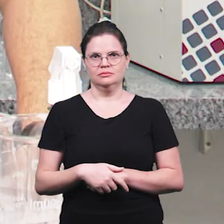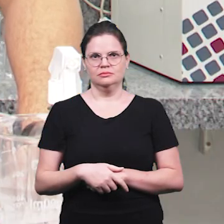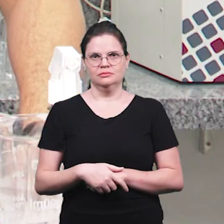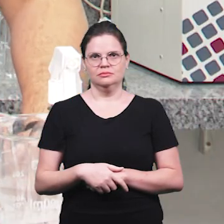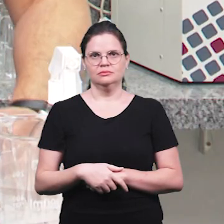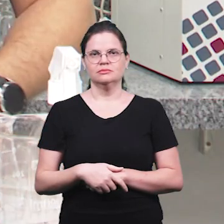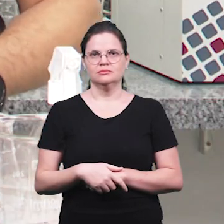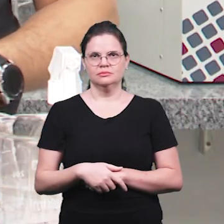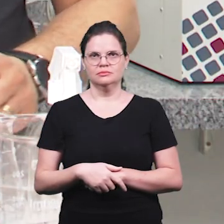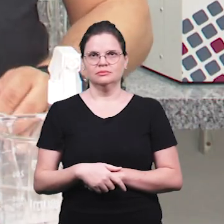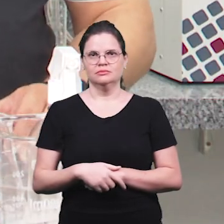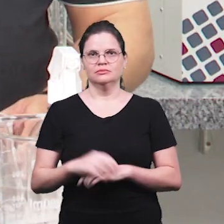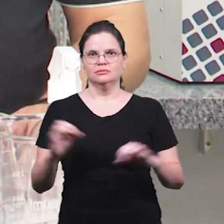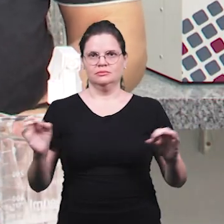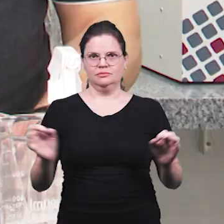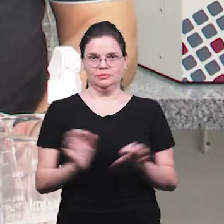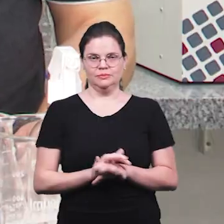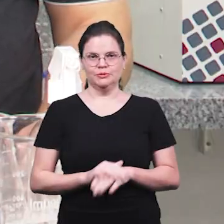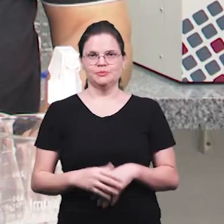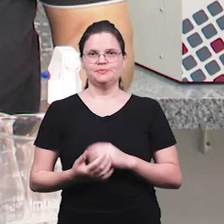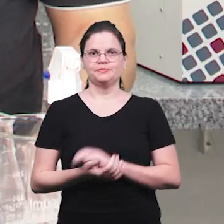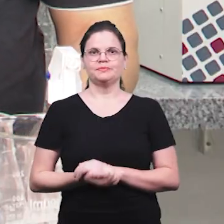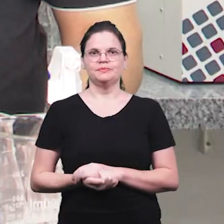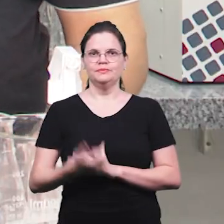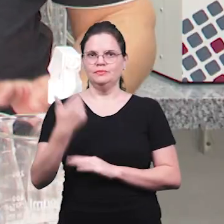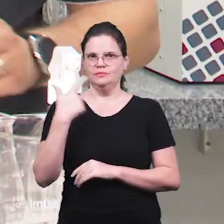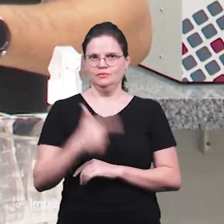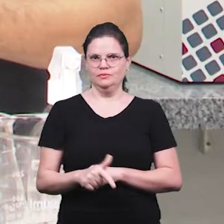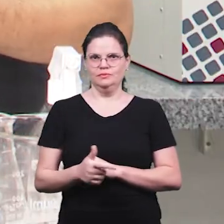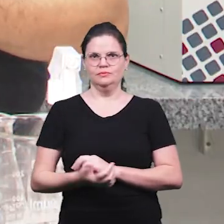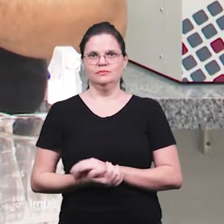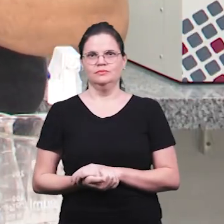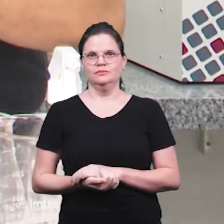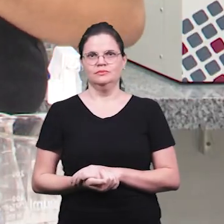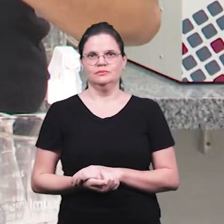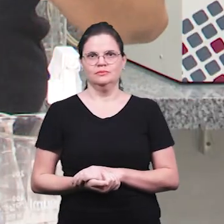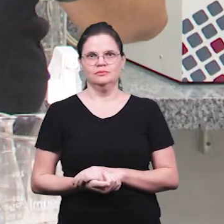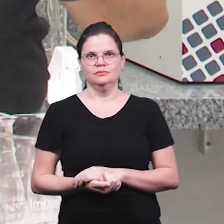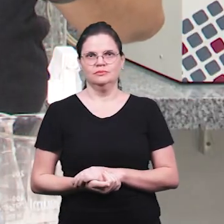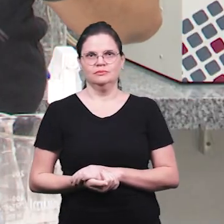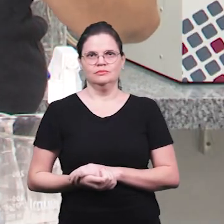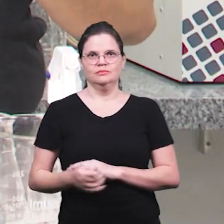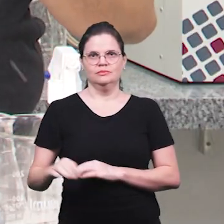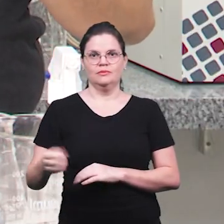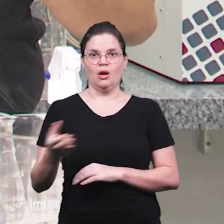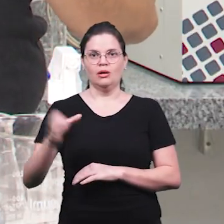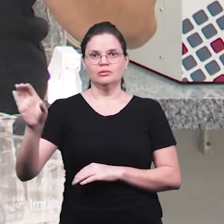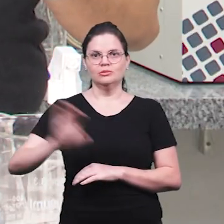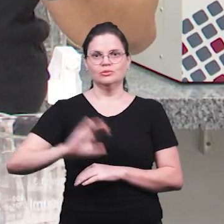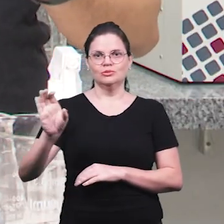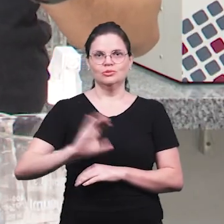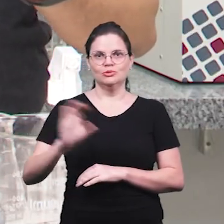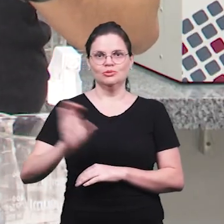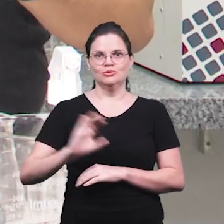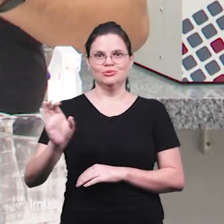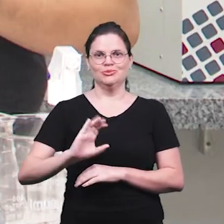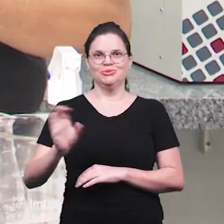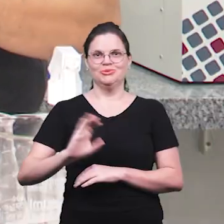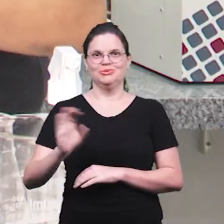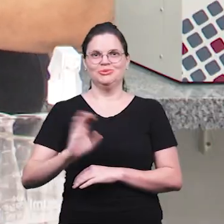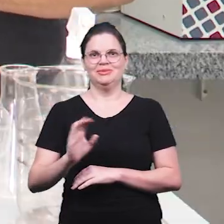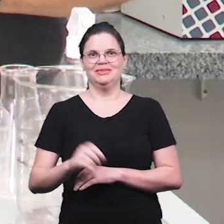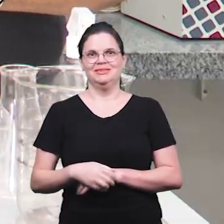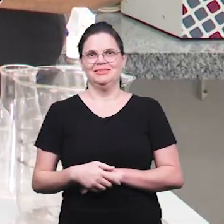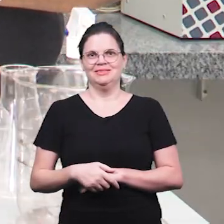Vamos lá? Aí. Vamos lá de novo, Isaac. Mais uma vez. Vamos pegar um pouquinho de oxigênio aqui, ó, tirar o gás carbônico que está aqui